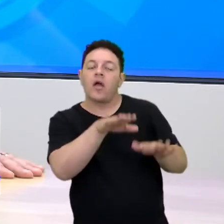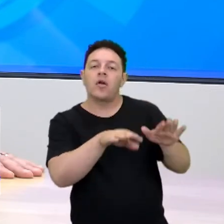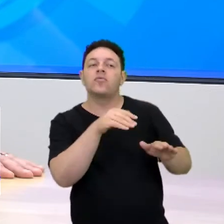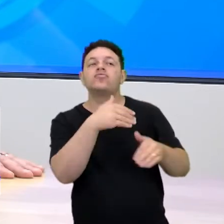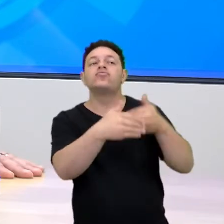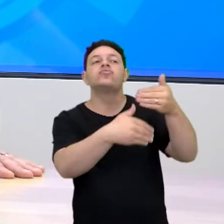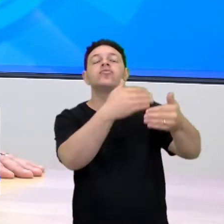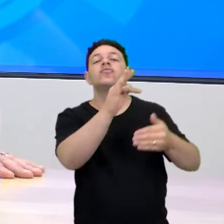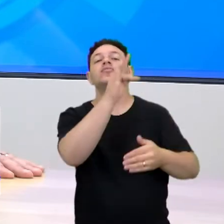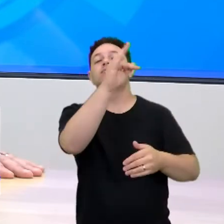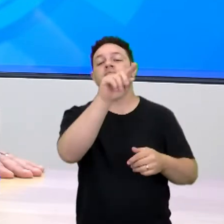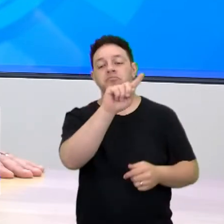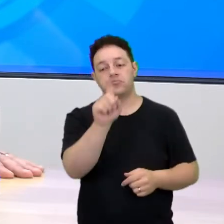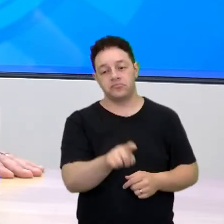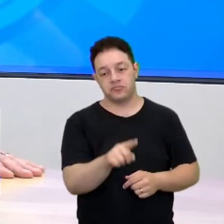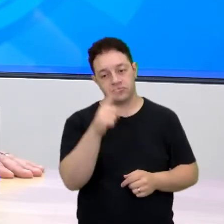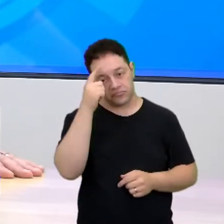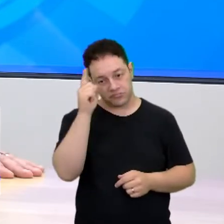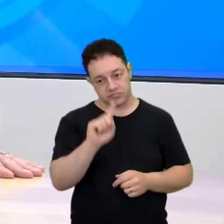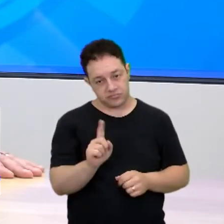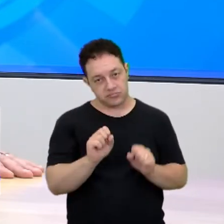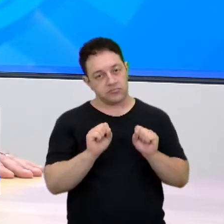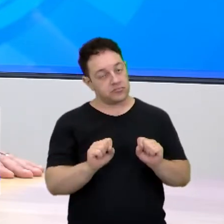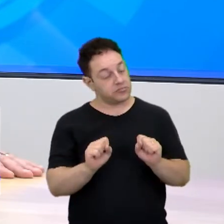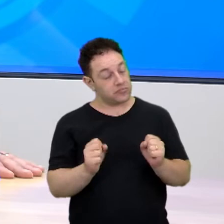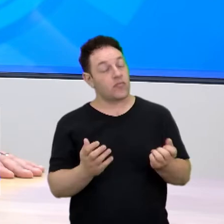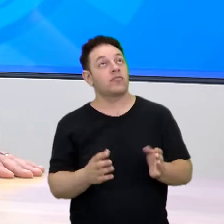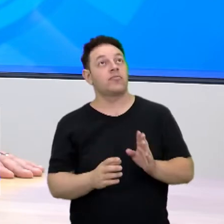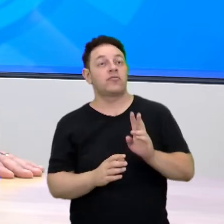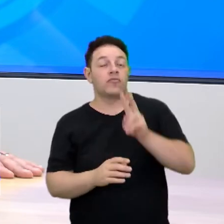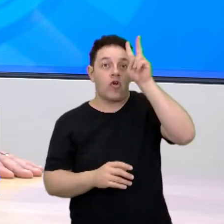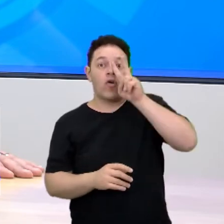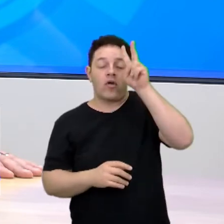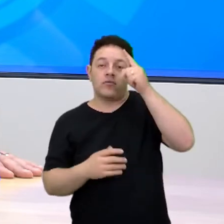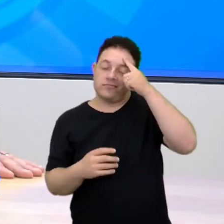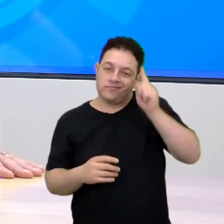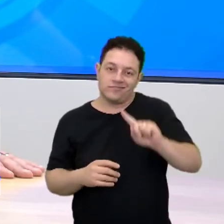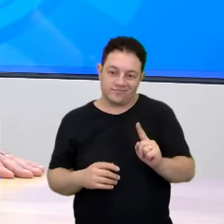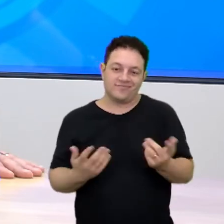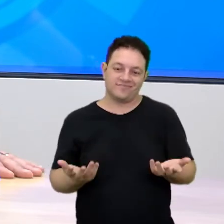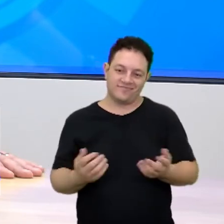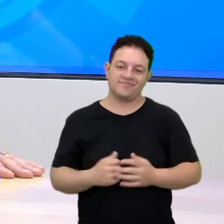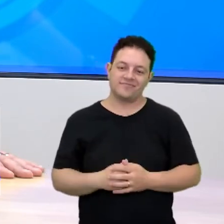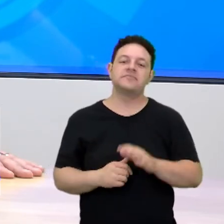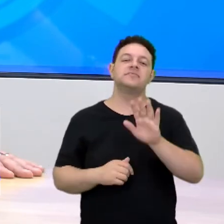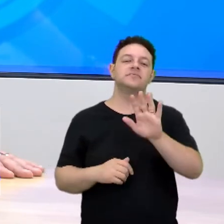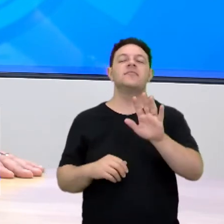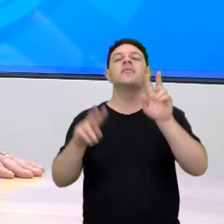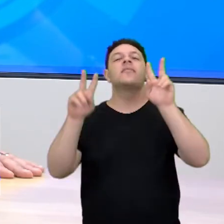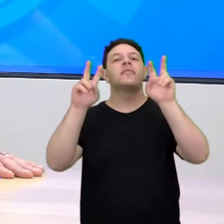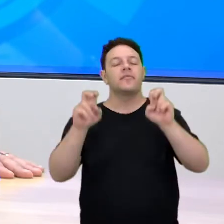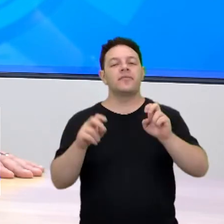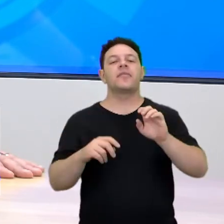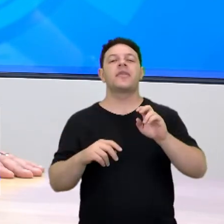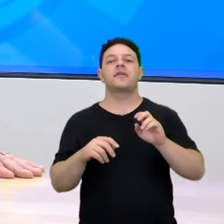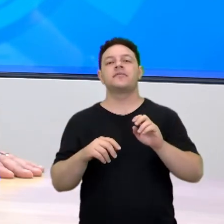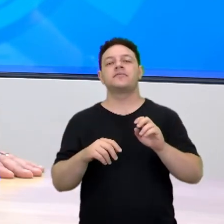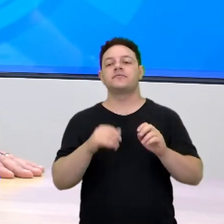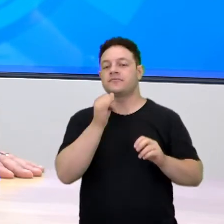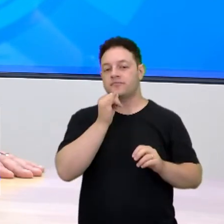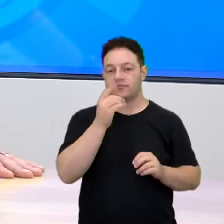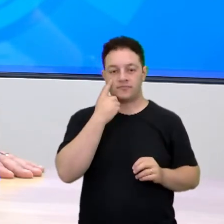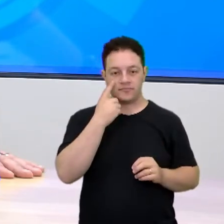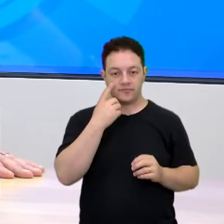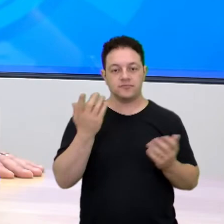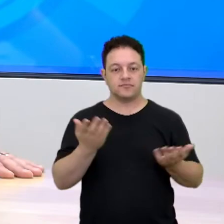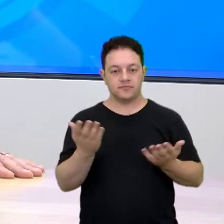ocasião aí de um processo aí de maior potencial, tá certo? E falando aí em questão de magnitude, vocês vão ver